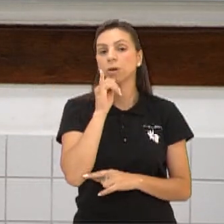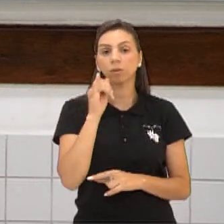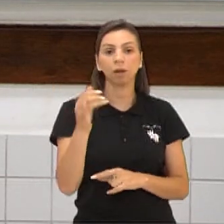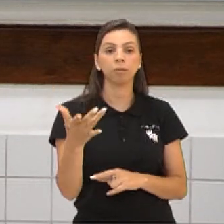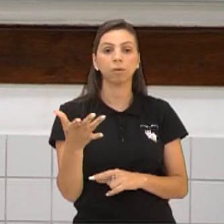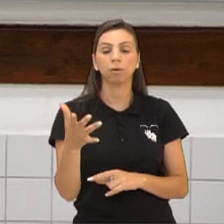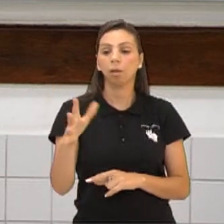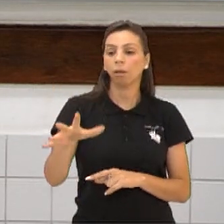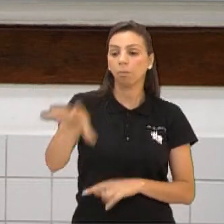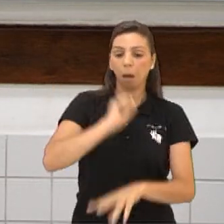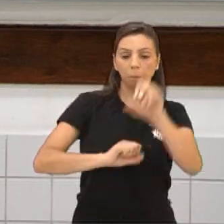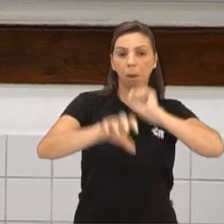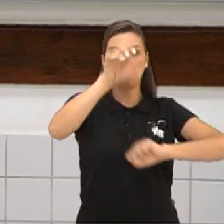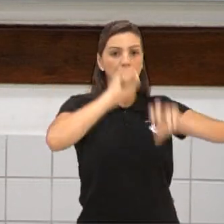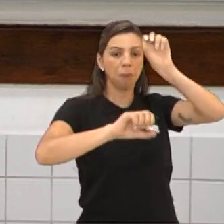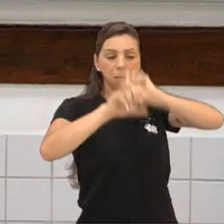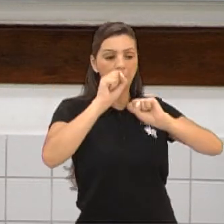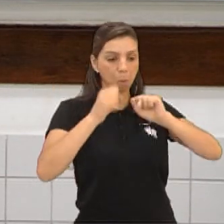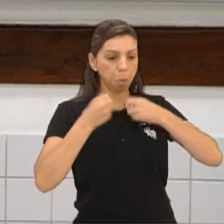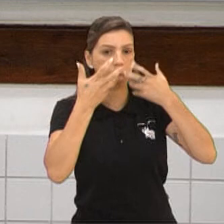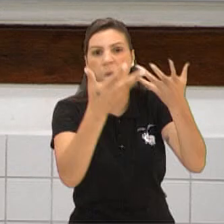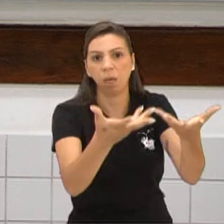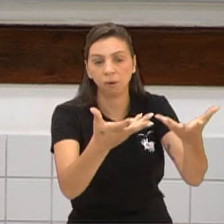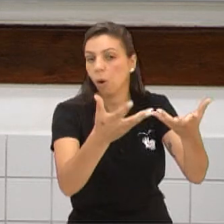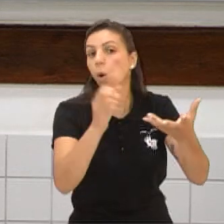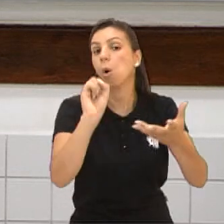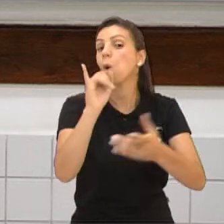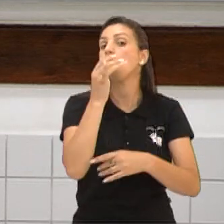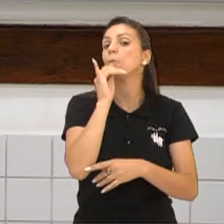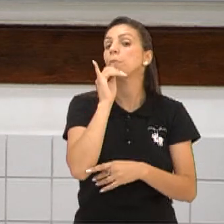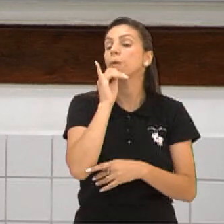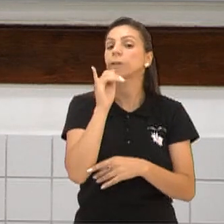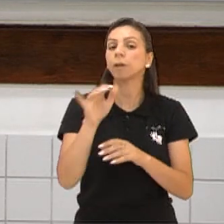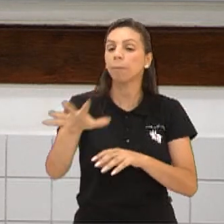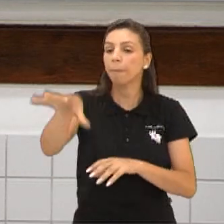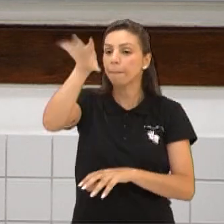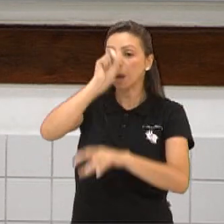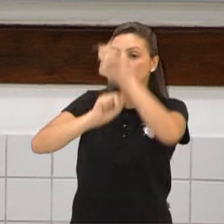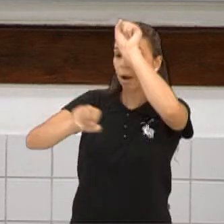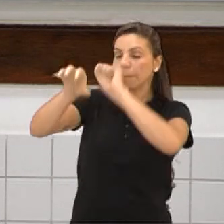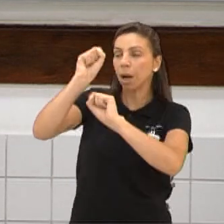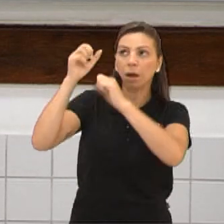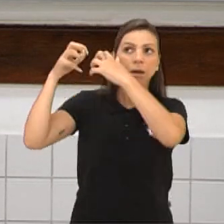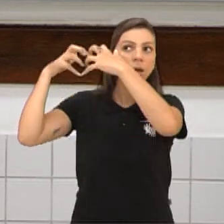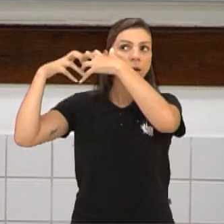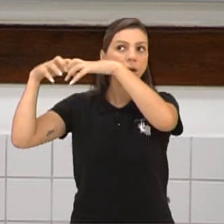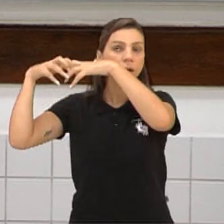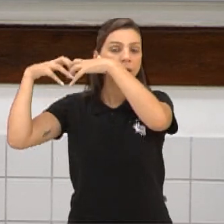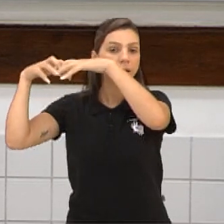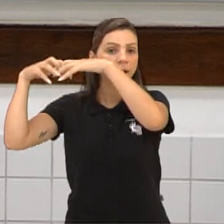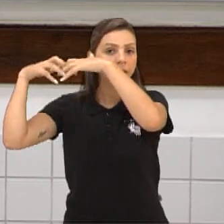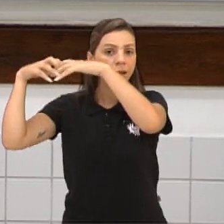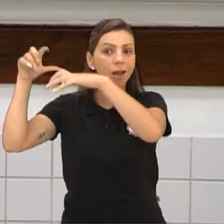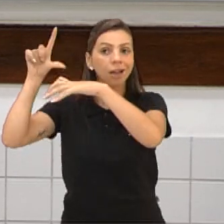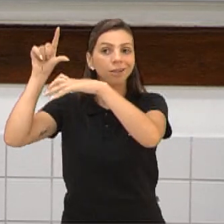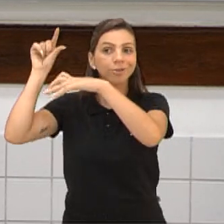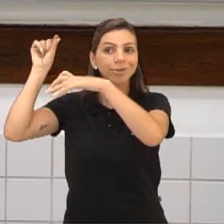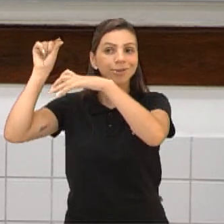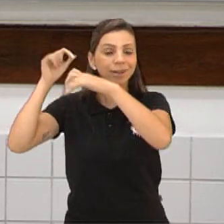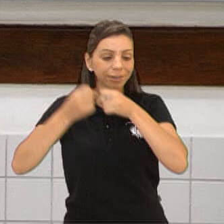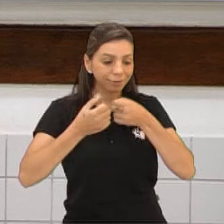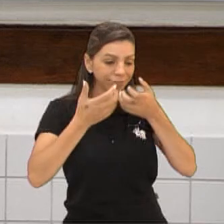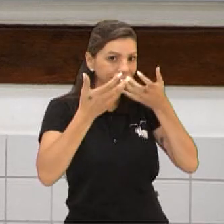você? Nesse texto, vocês vão perceber, quando vocês quiserem aprofundar ainda mais essa aula, vocês vão perceber que ele vai citando